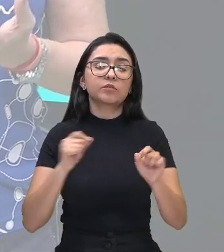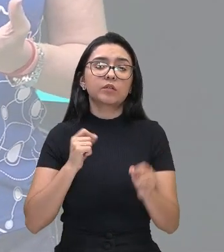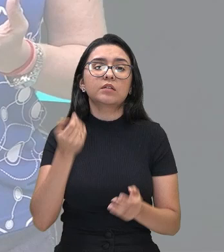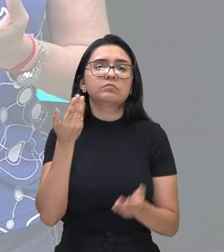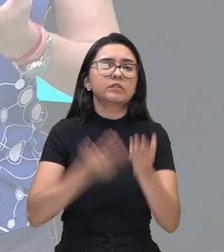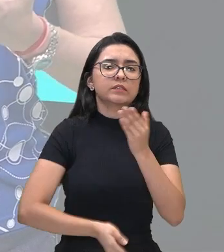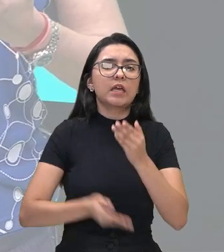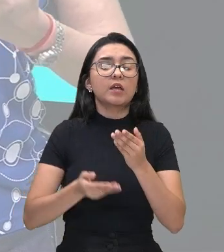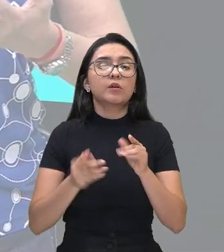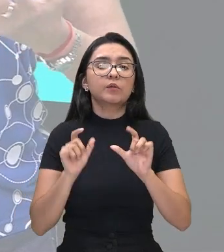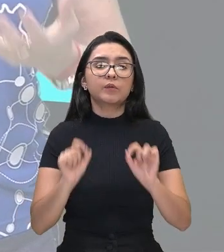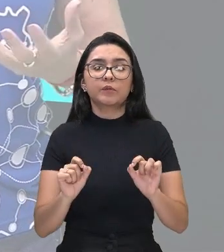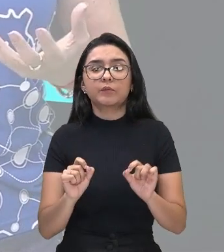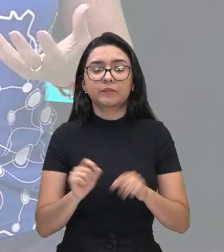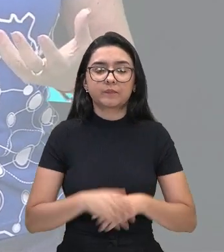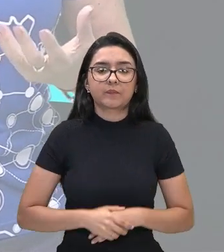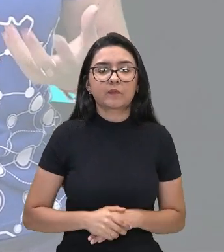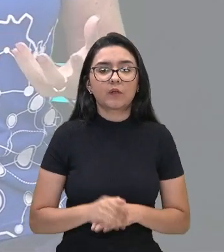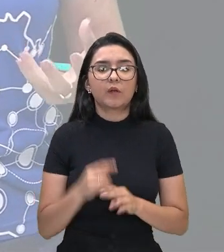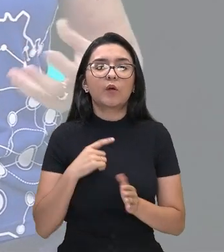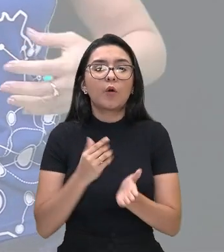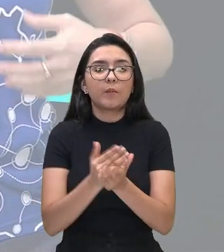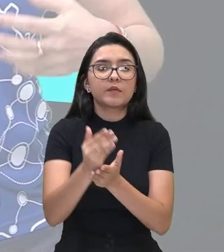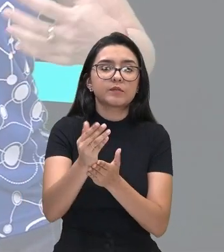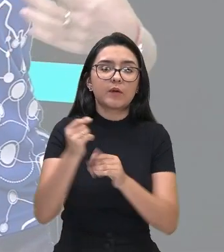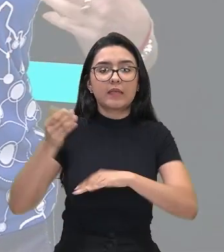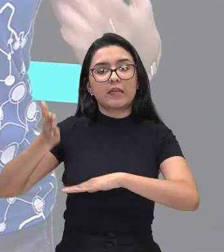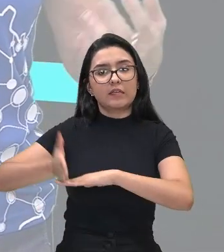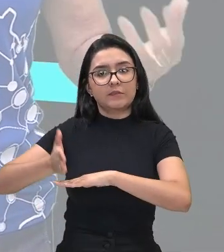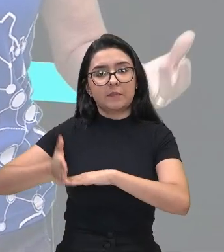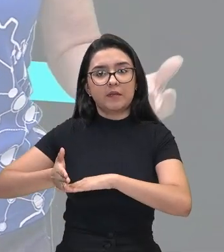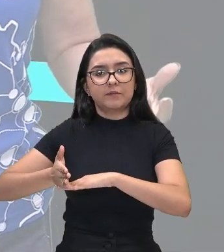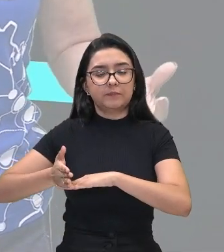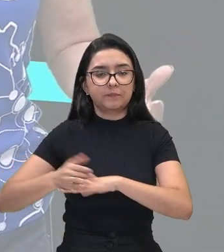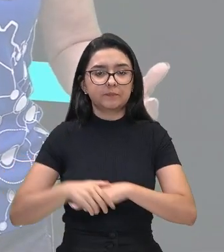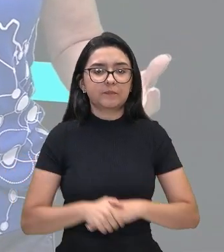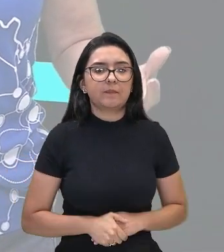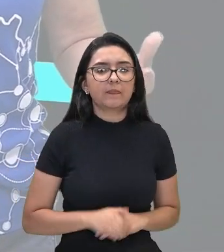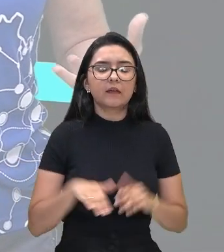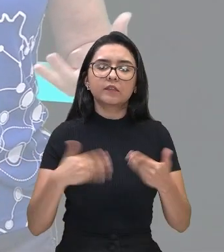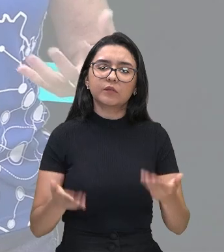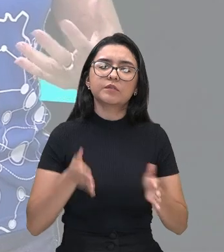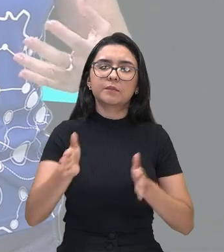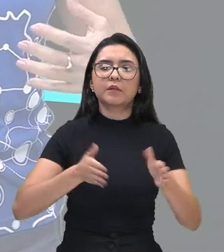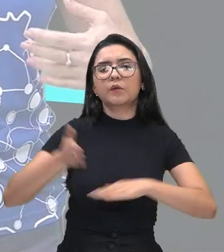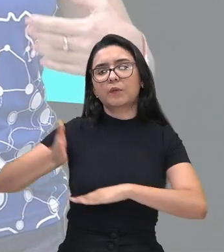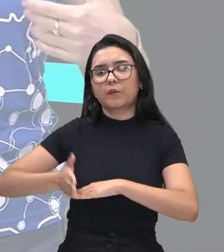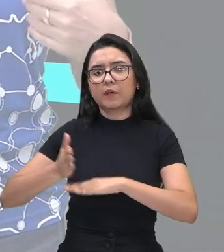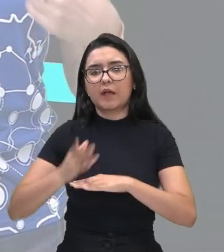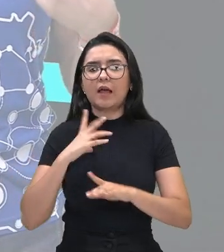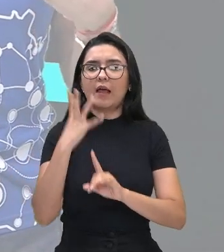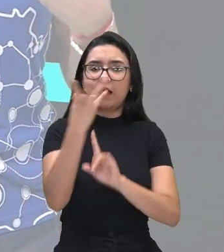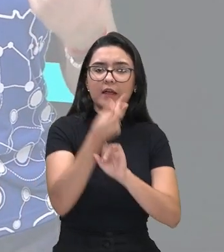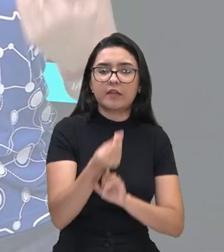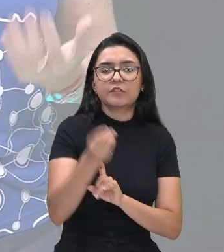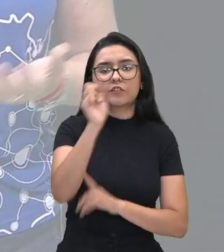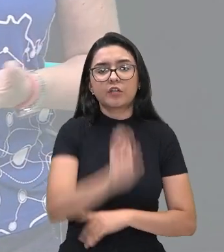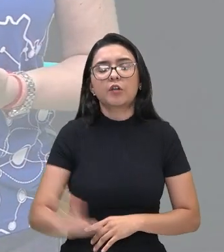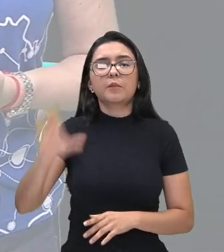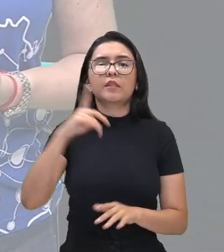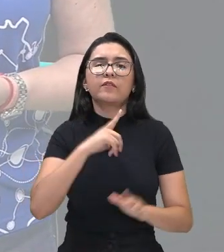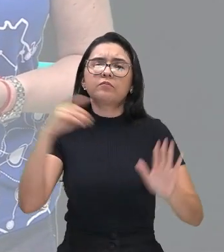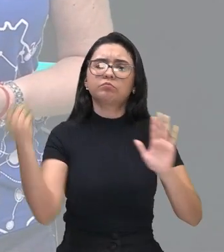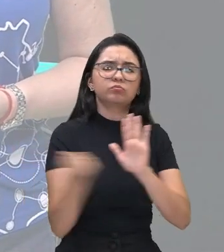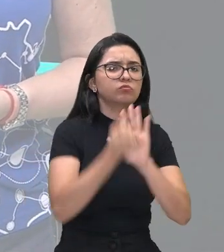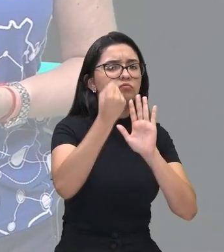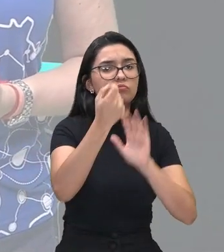Romano, surgiu a Idade Média, certo? Então, durante a Idade Média, a arte europeia ela foi marcada